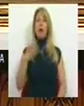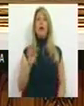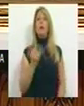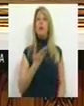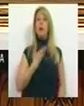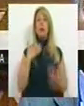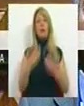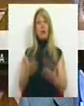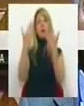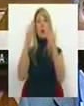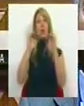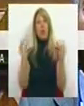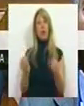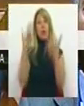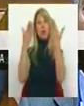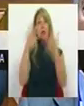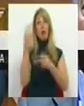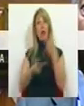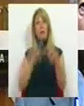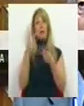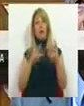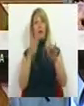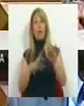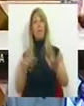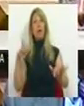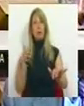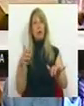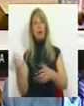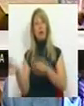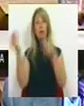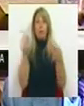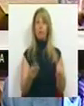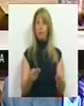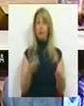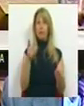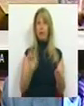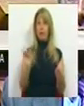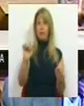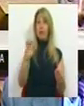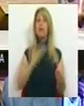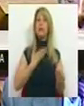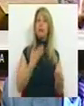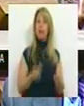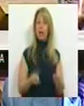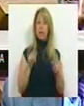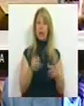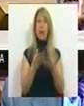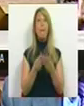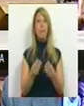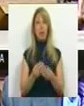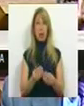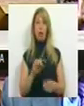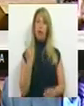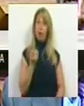PSD saúda a iniciativa da apreciação parlamentar apresentada pelo CDS. E nesta matéria